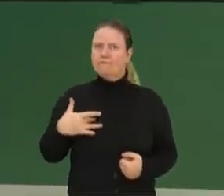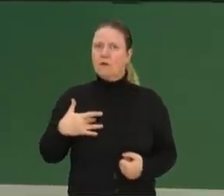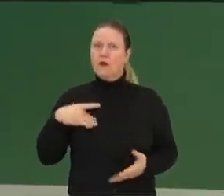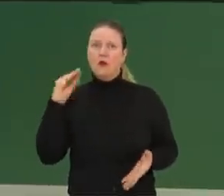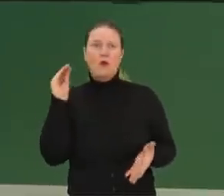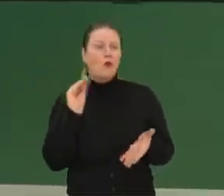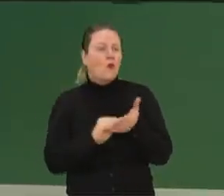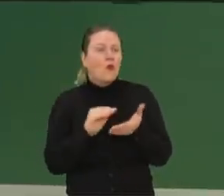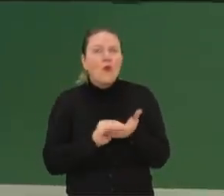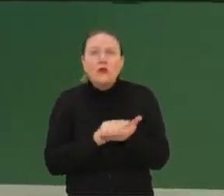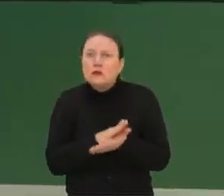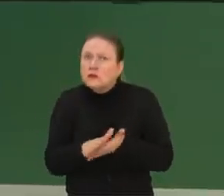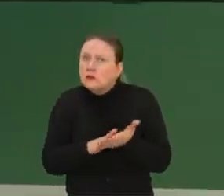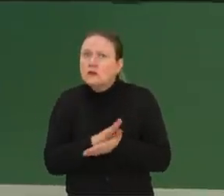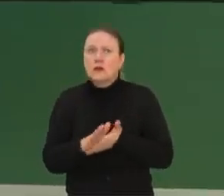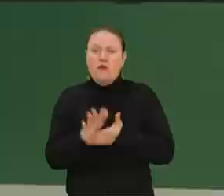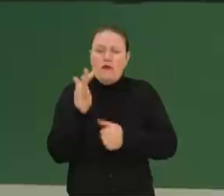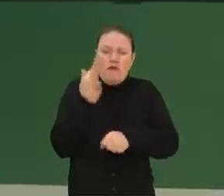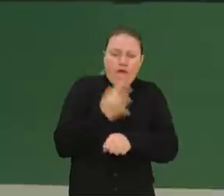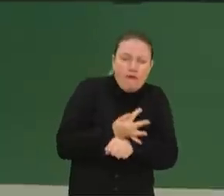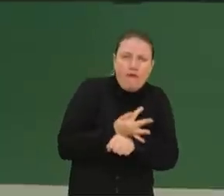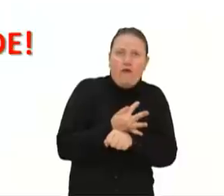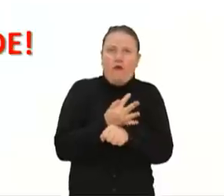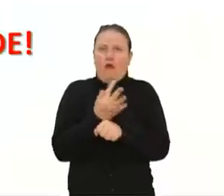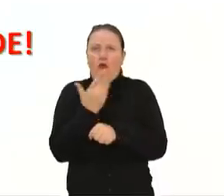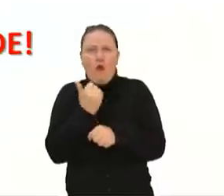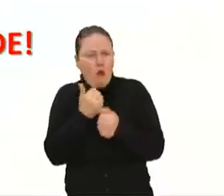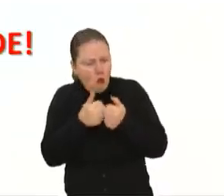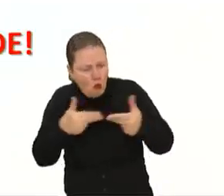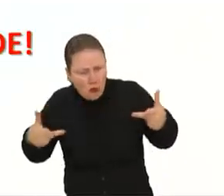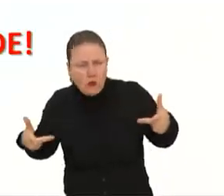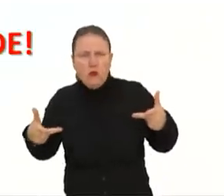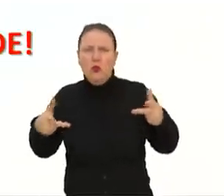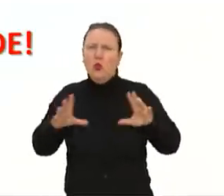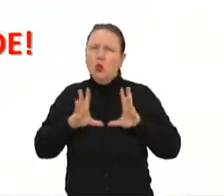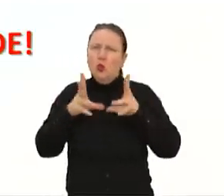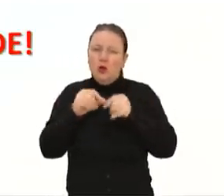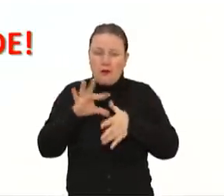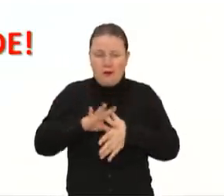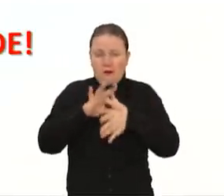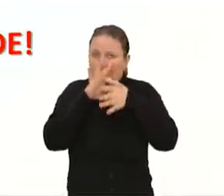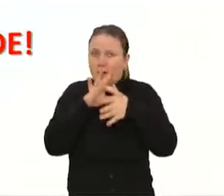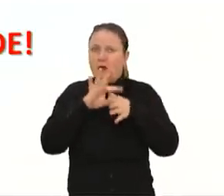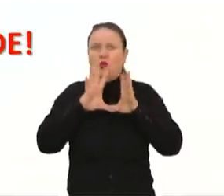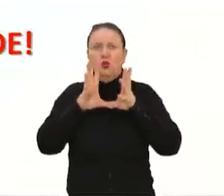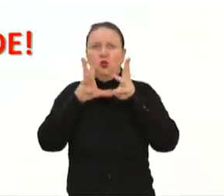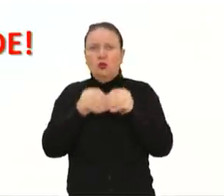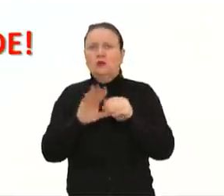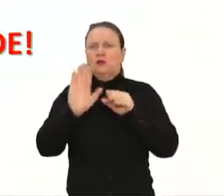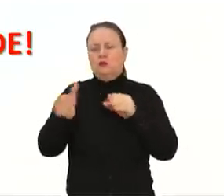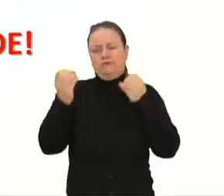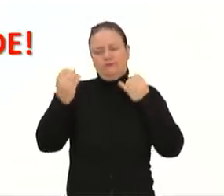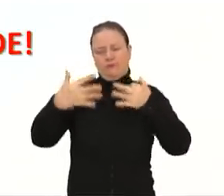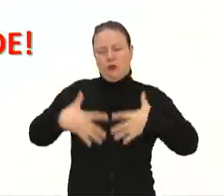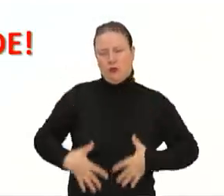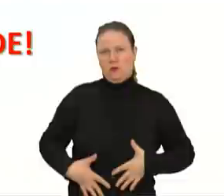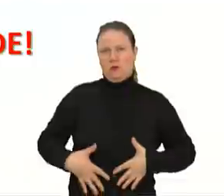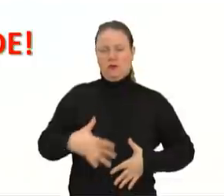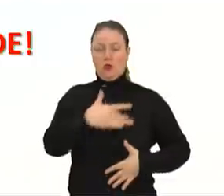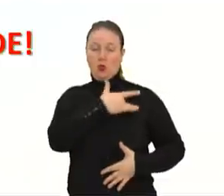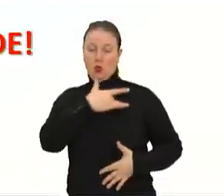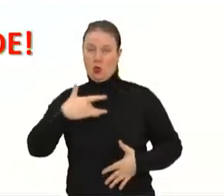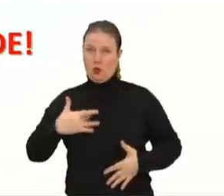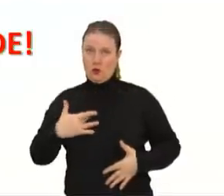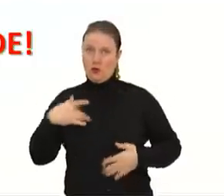faltem nutrientes, né? Não falte ferro, não falte minerais, não faltem proteínas. Tudo aquilo que nós conversamos sobre nutrição tem